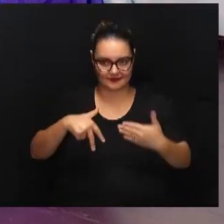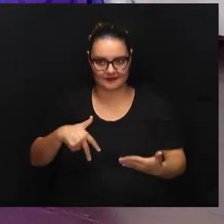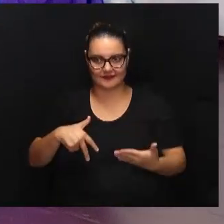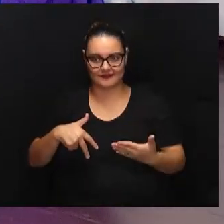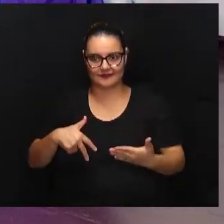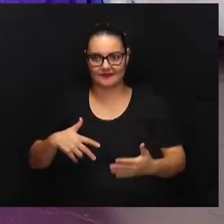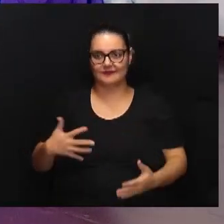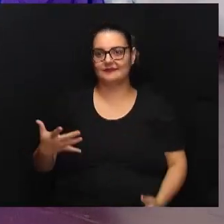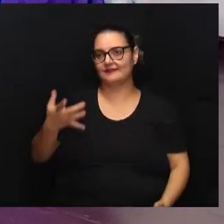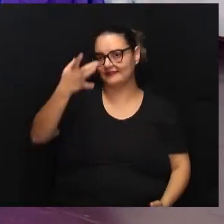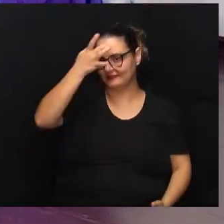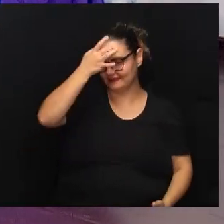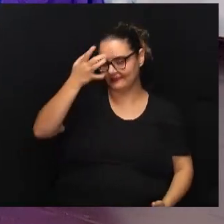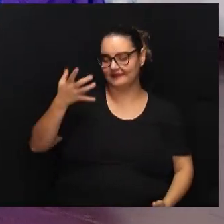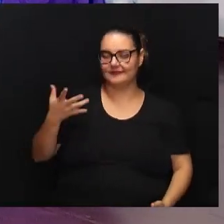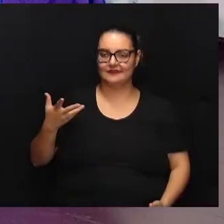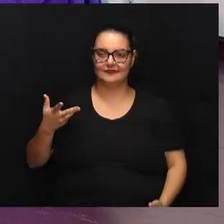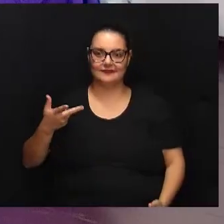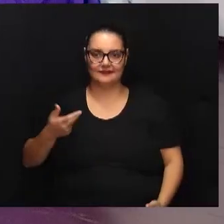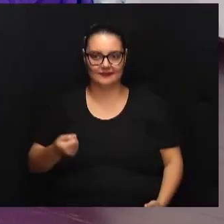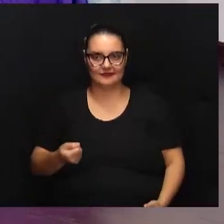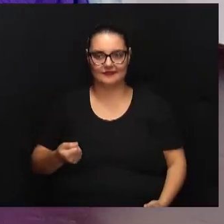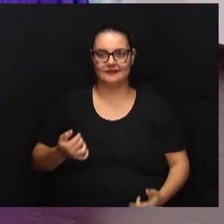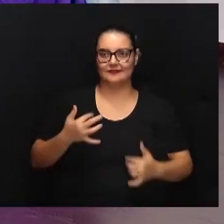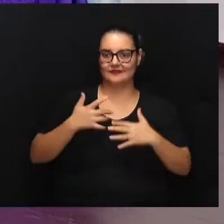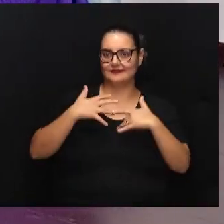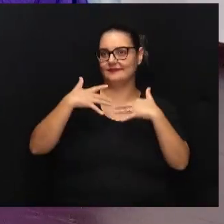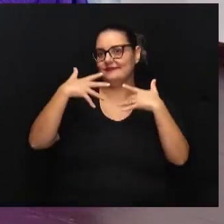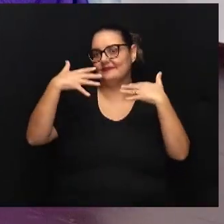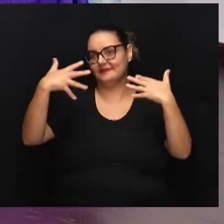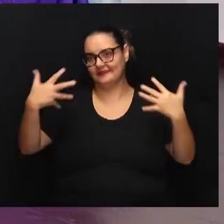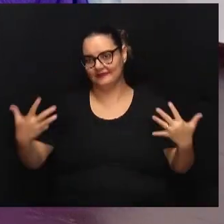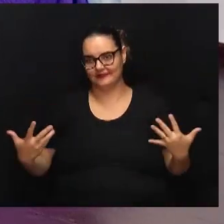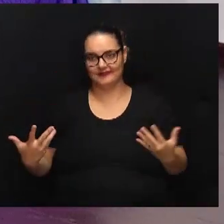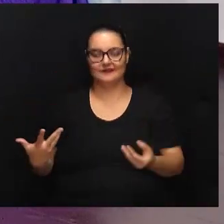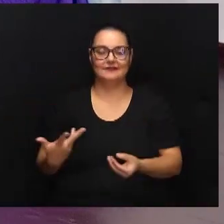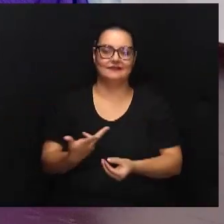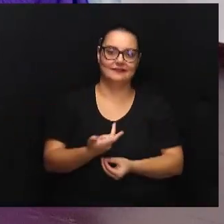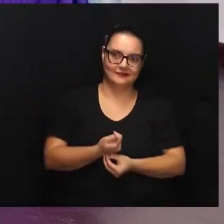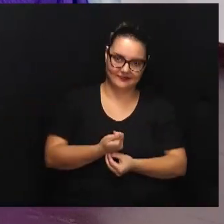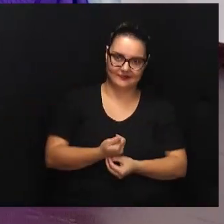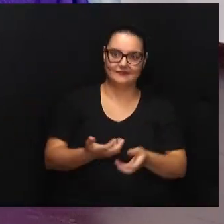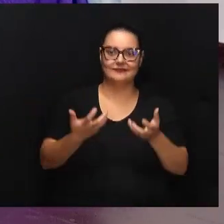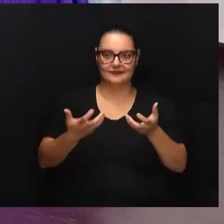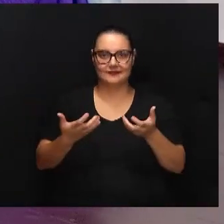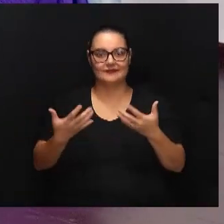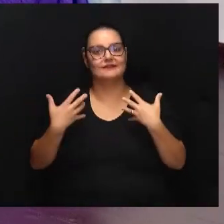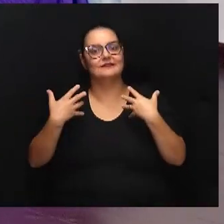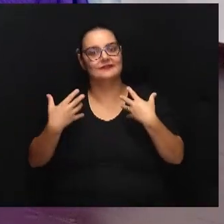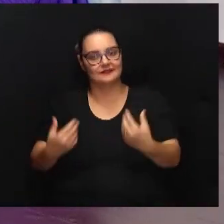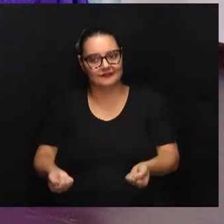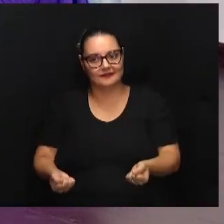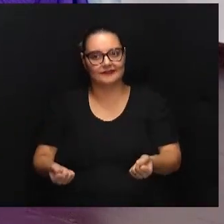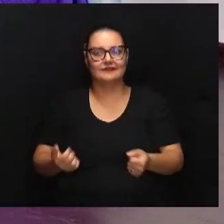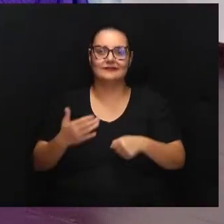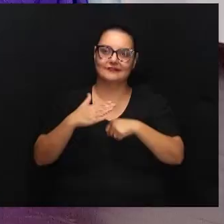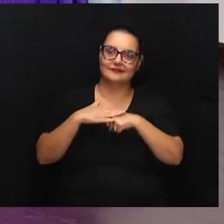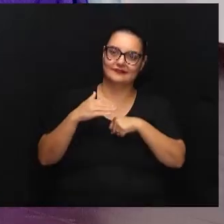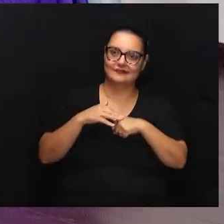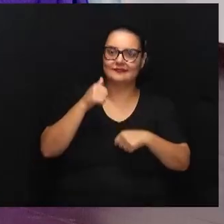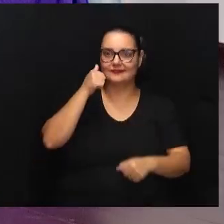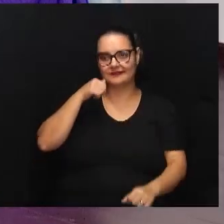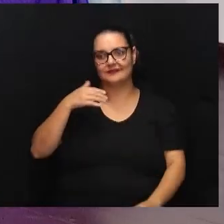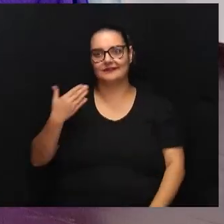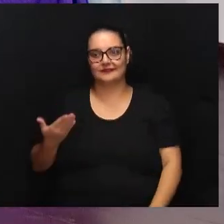nos presentear com seu talento, com seu brilho e com a sua arte. Então, gostaria que